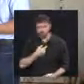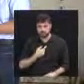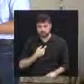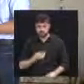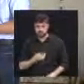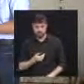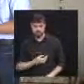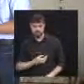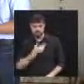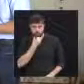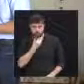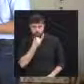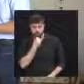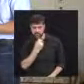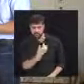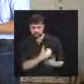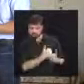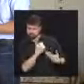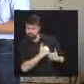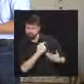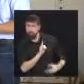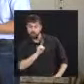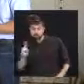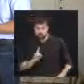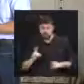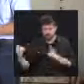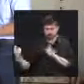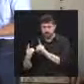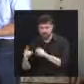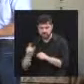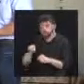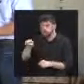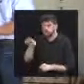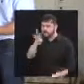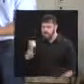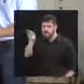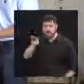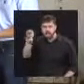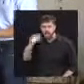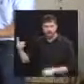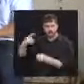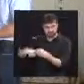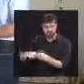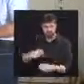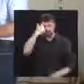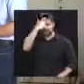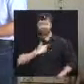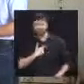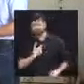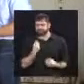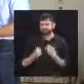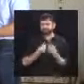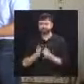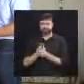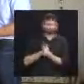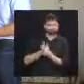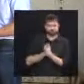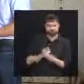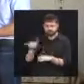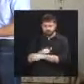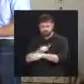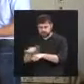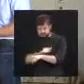meu diretor de saúde, falou, vai lá e faz o cara voltar a falar, não importa como. Aí eu fui e usei uma outra técnica,